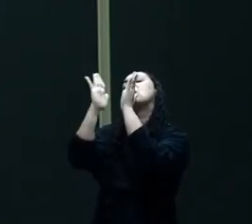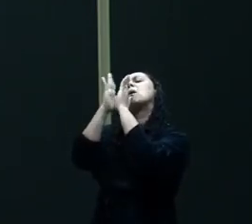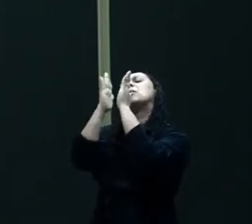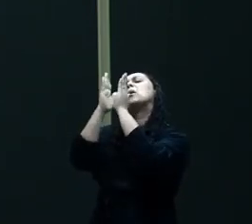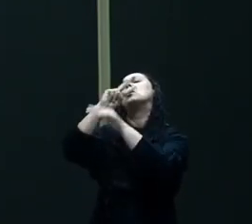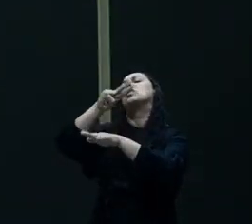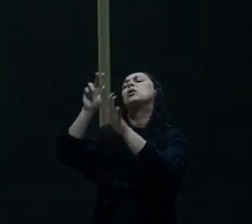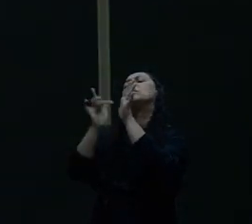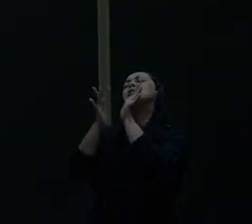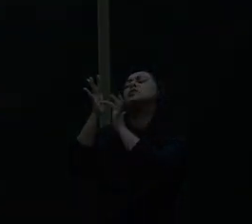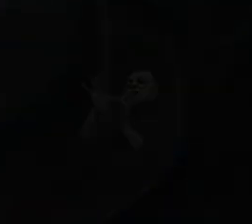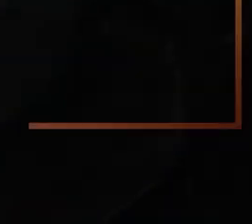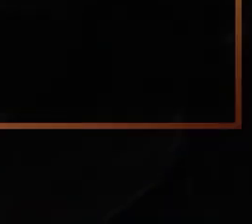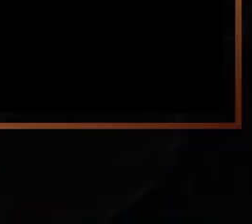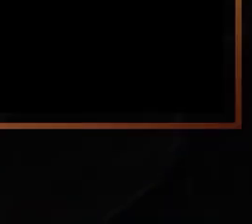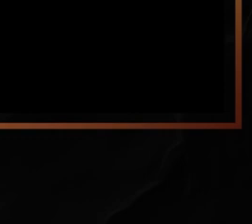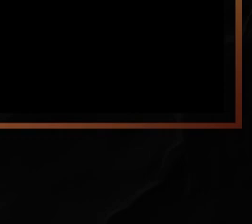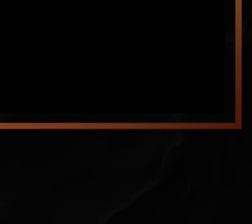nome amém